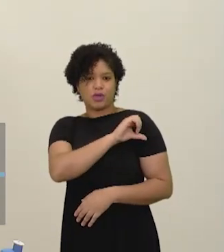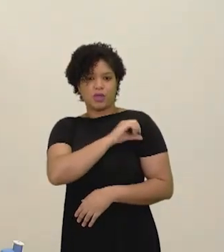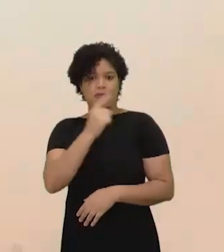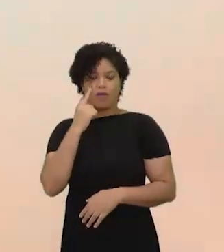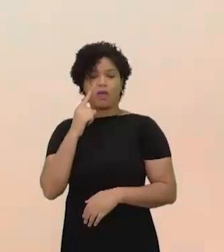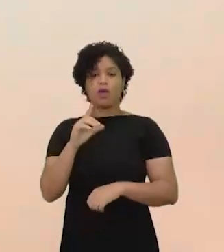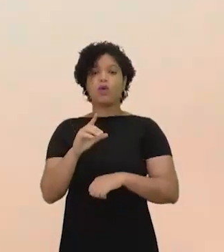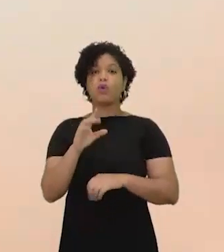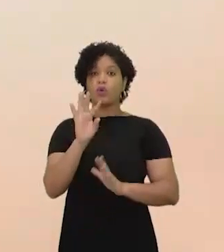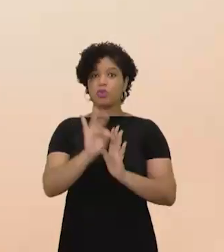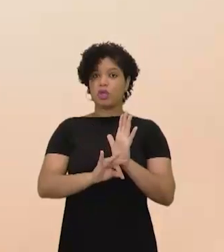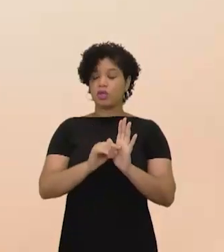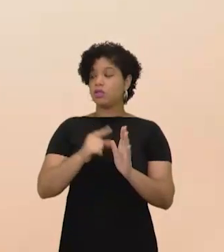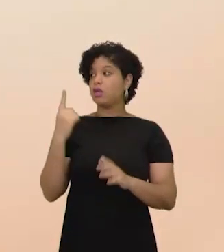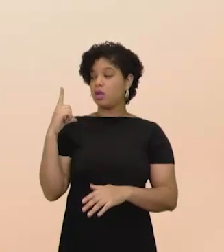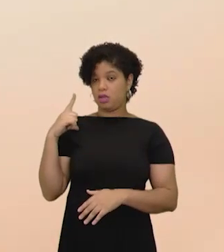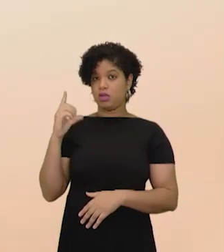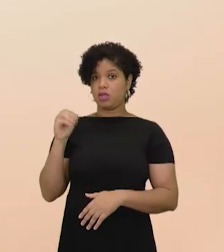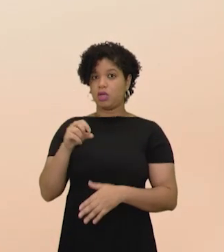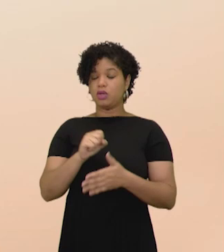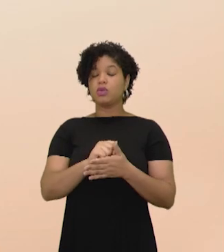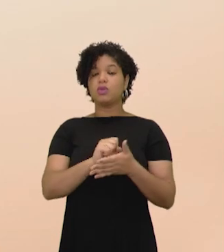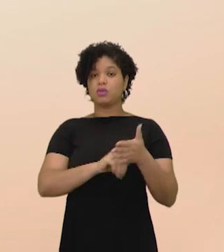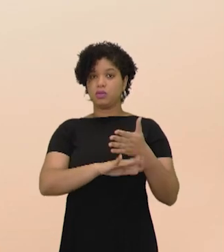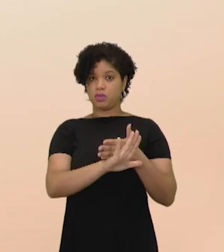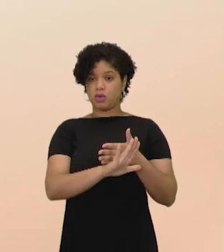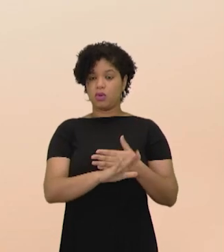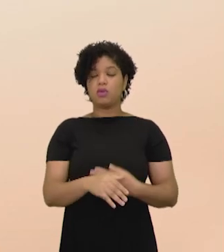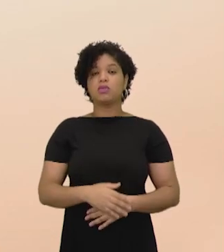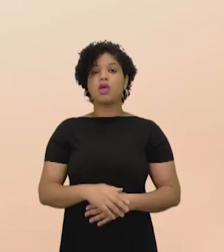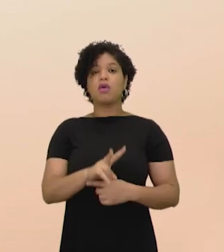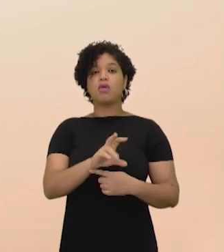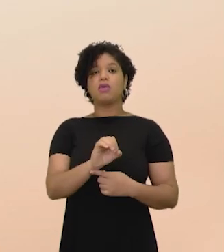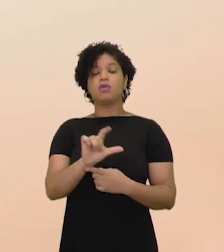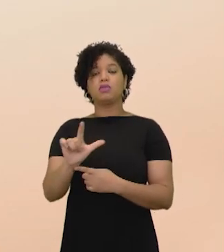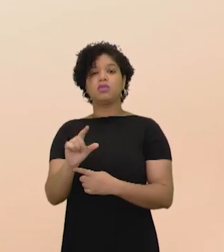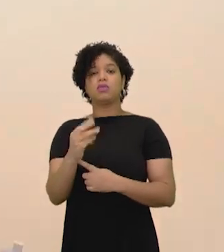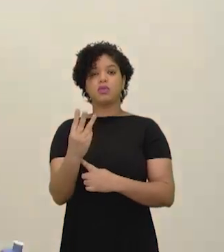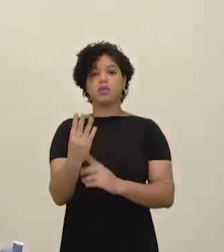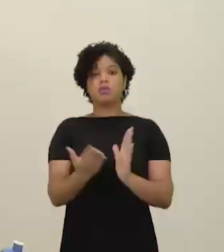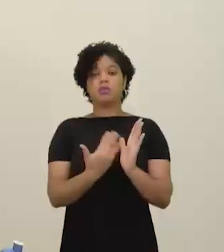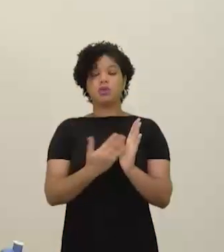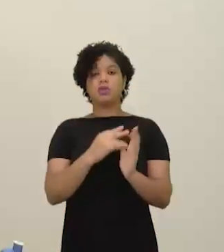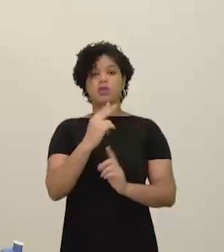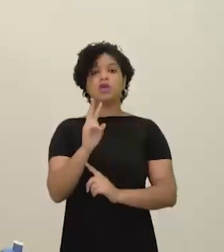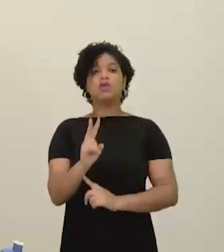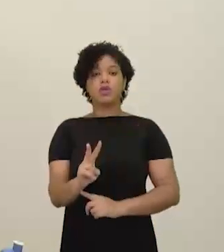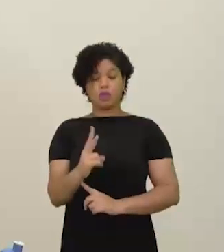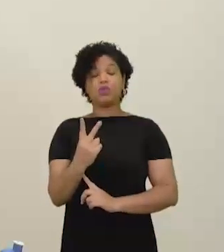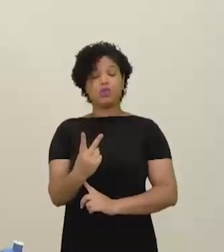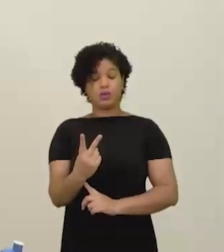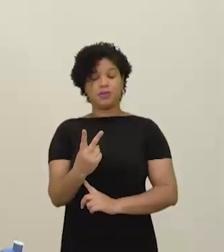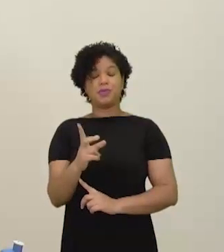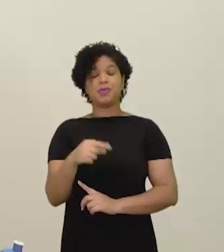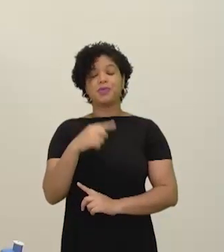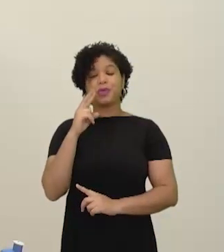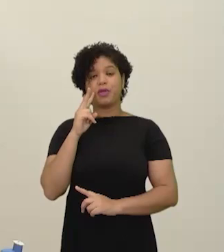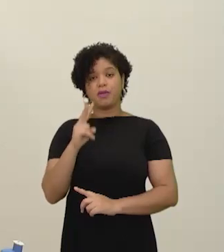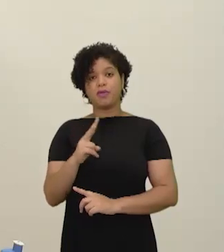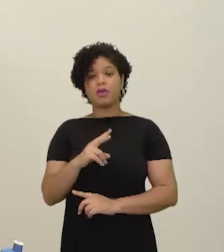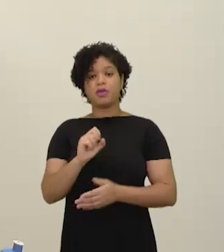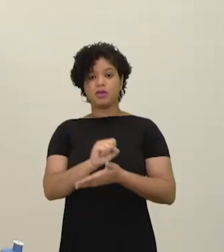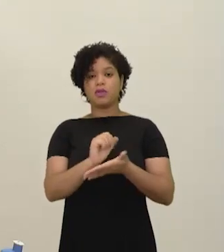que eu acabei de ler, ele está no Currículo em Ação, volume 3, página 2. Nós vamos seguir aqui a sequência do caderno do aluno,